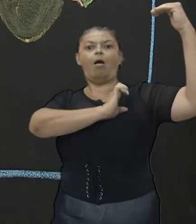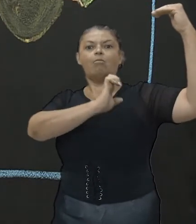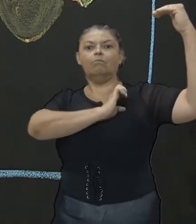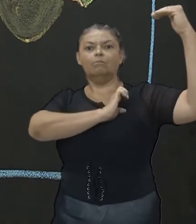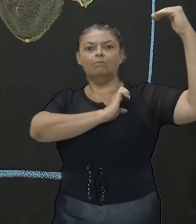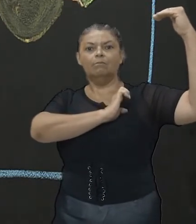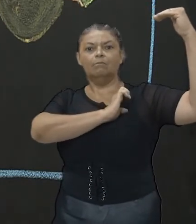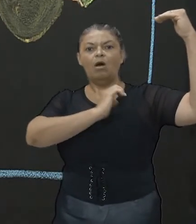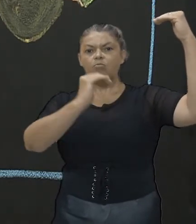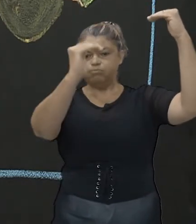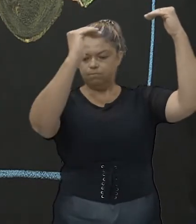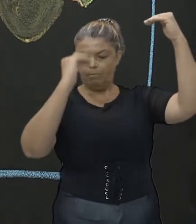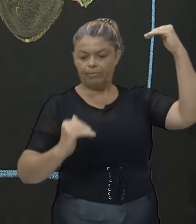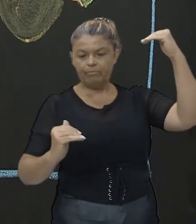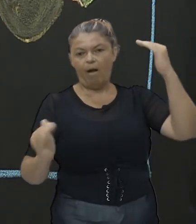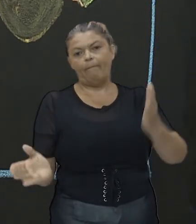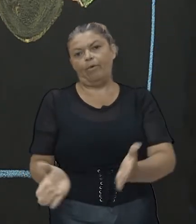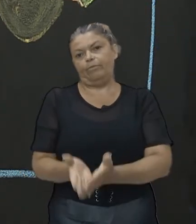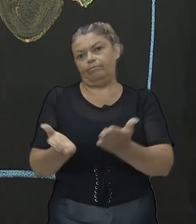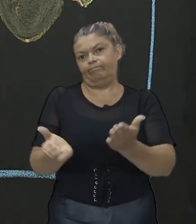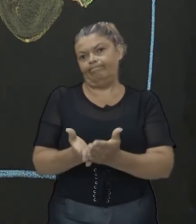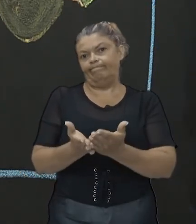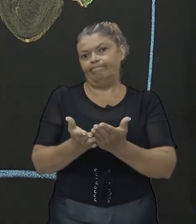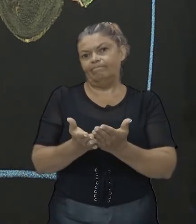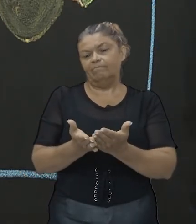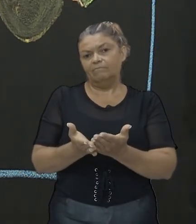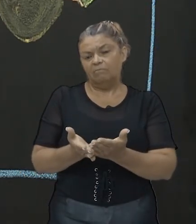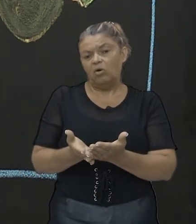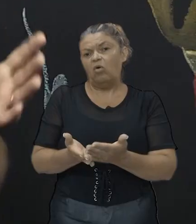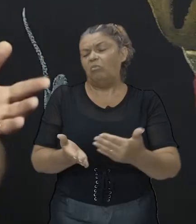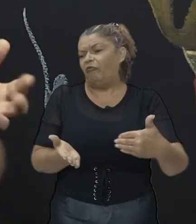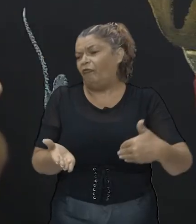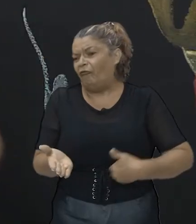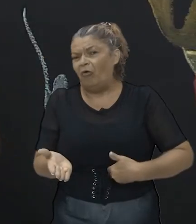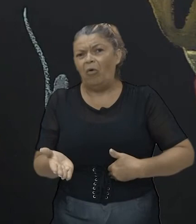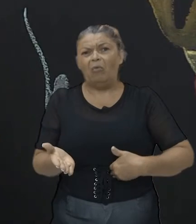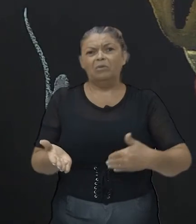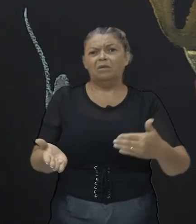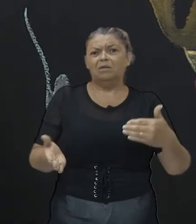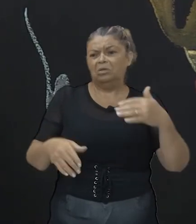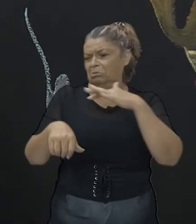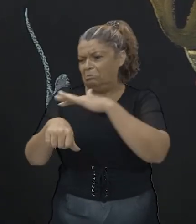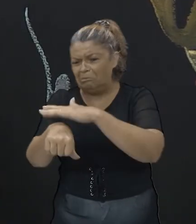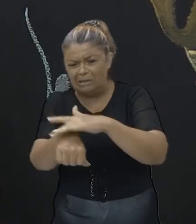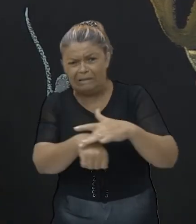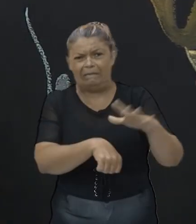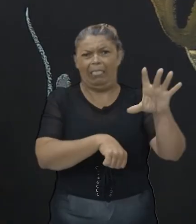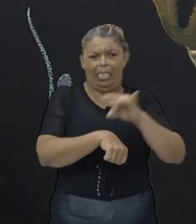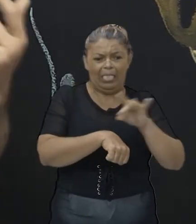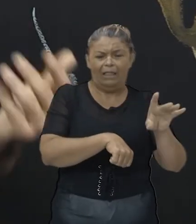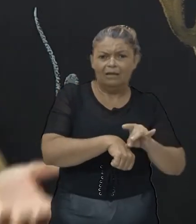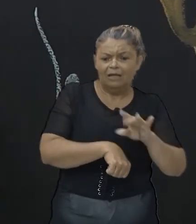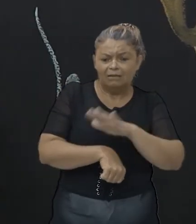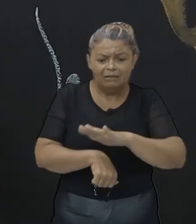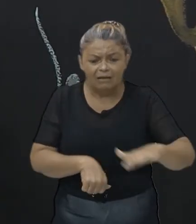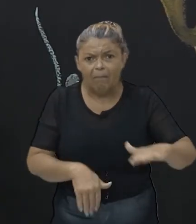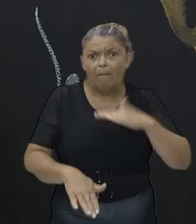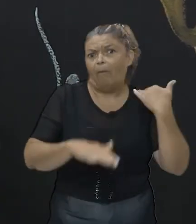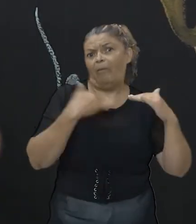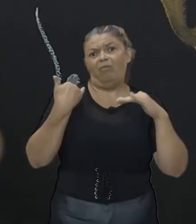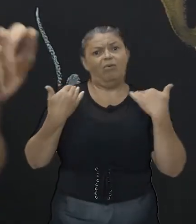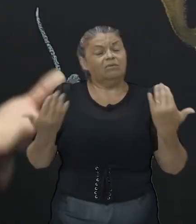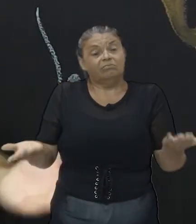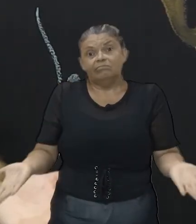pirâmide vivendo numa situação de extrema miséria. Essas situações, graças aí a políticas